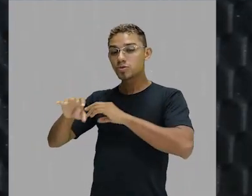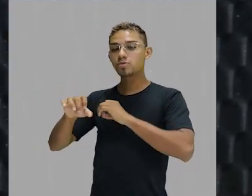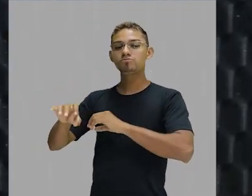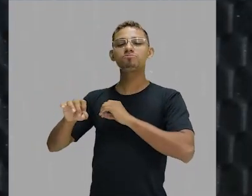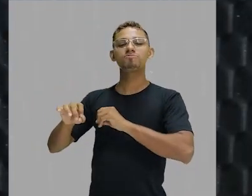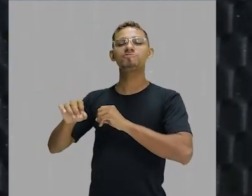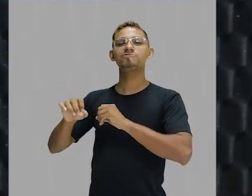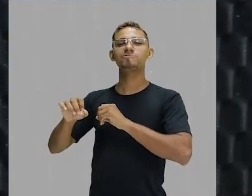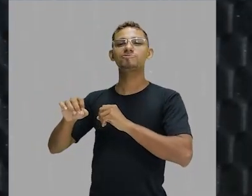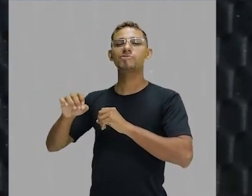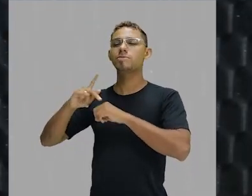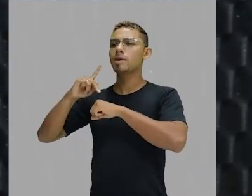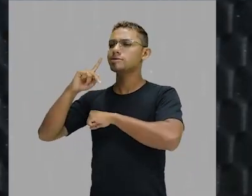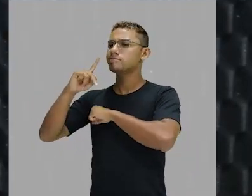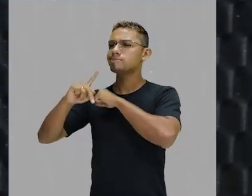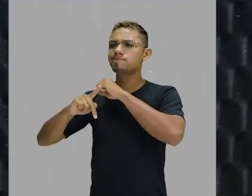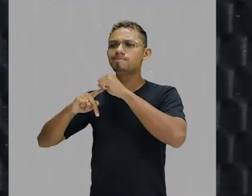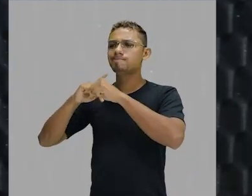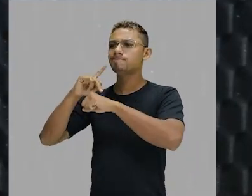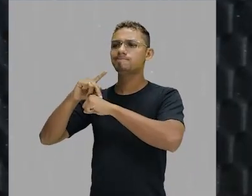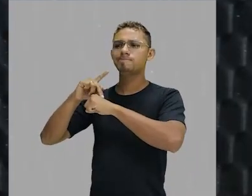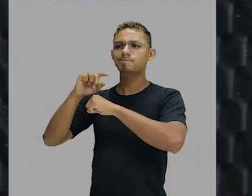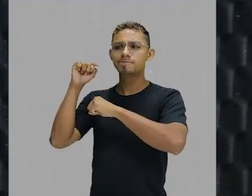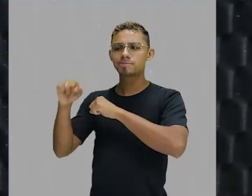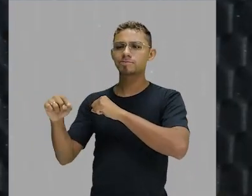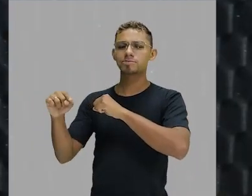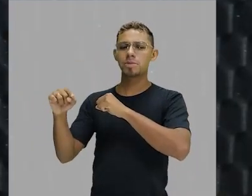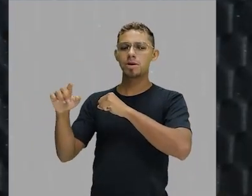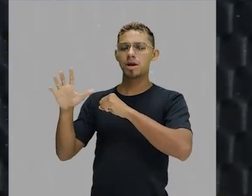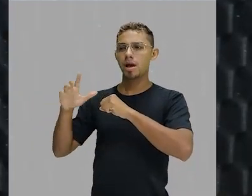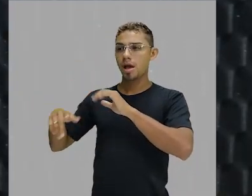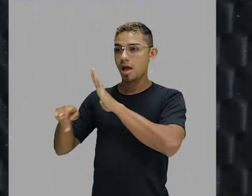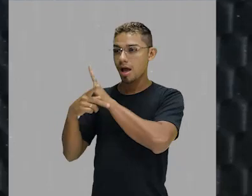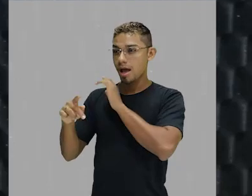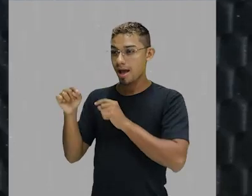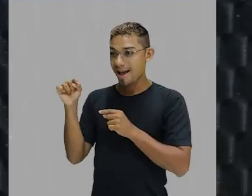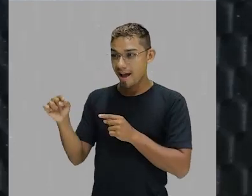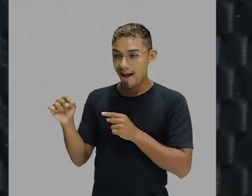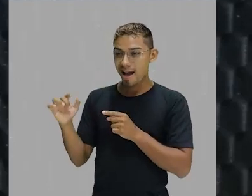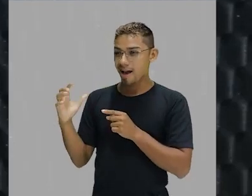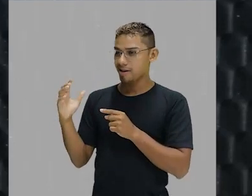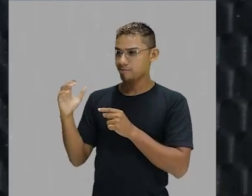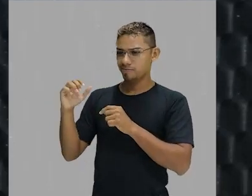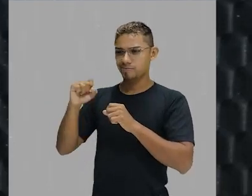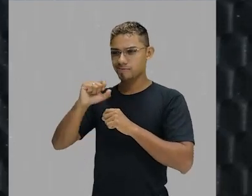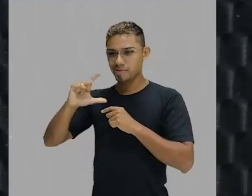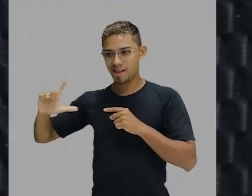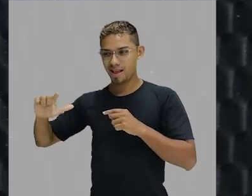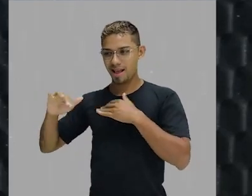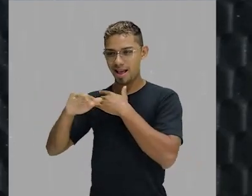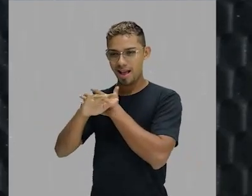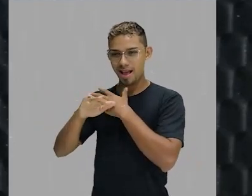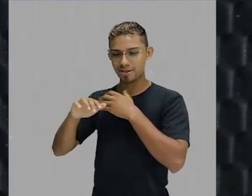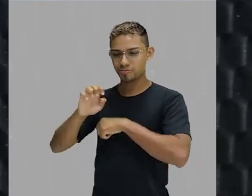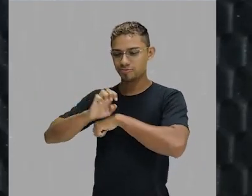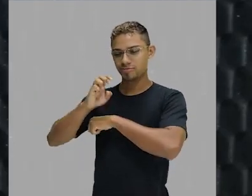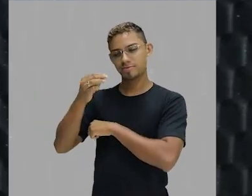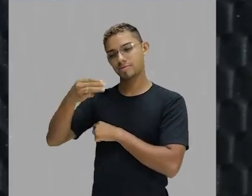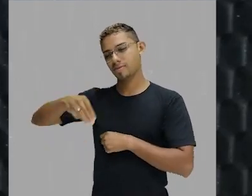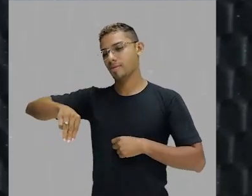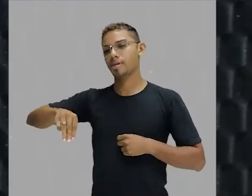extremamente importante na hora que você tem noção do que nós temos, por exemplo, na cidade de São Luís, de onde eu estou falando, quem está assistindo de fora do